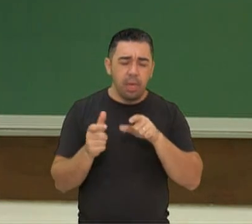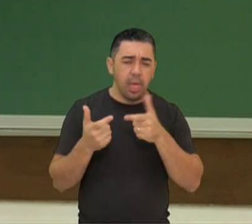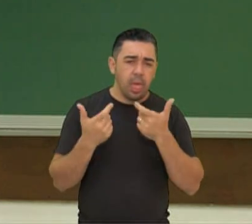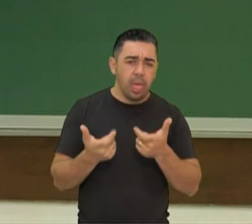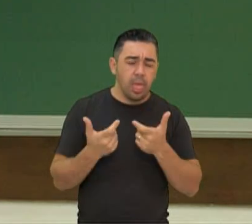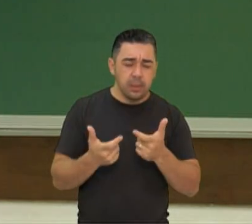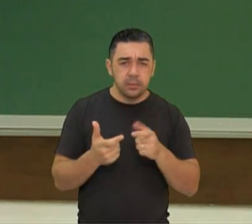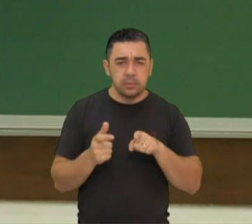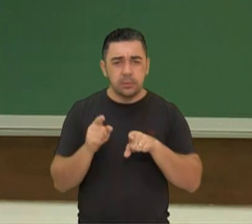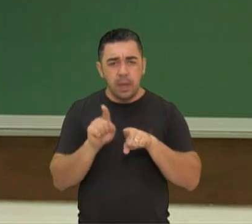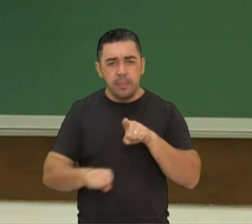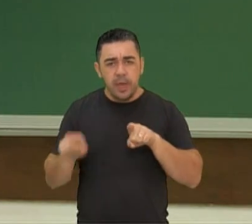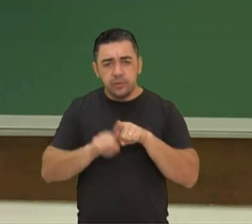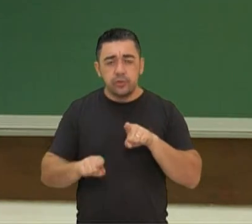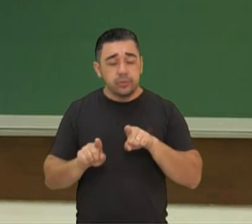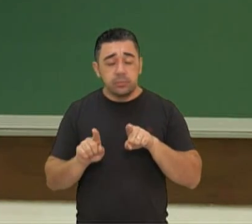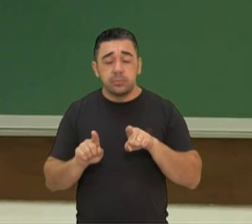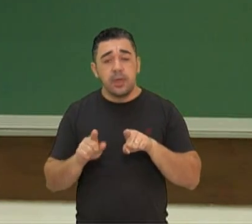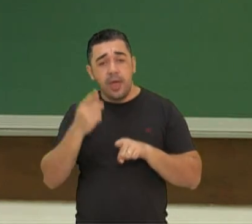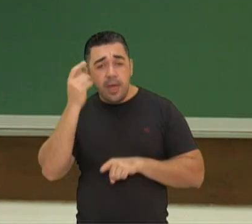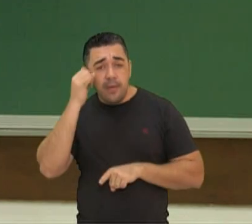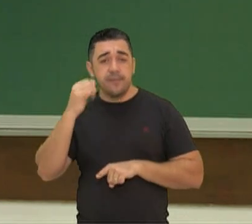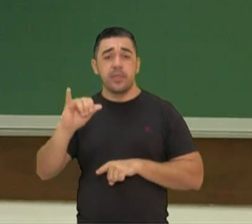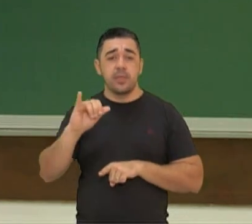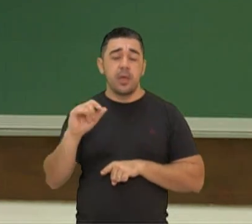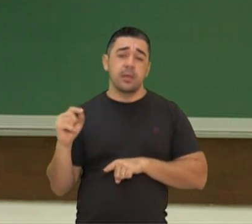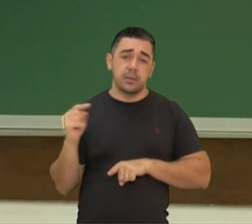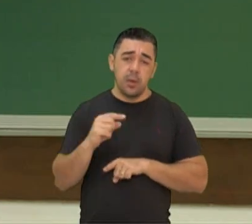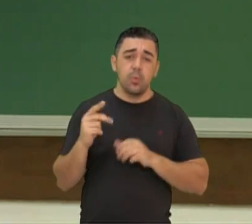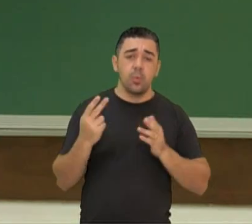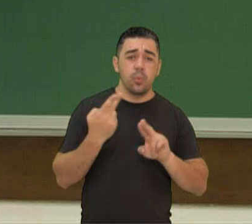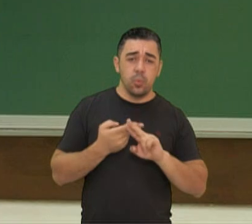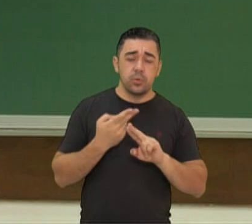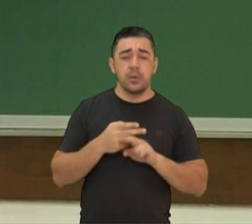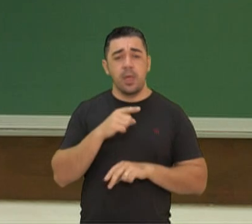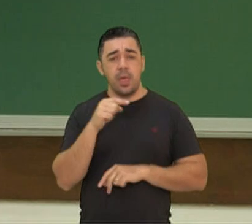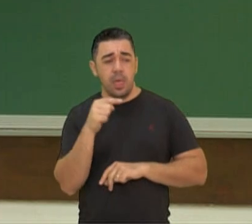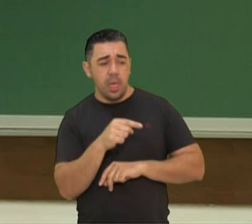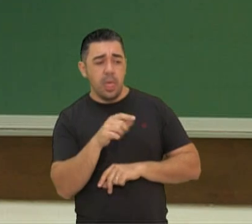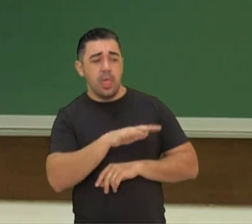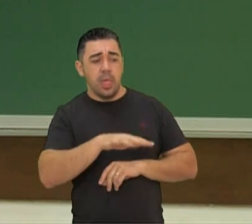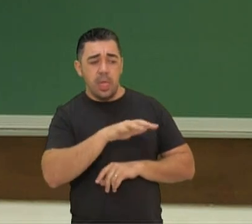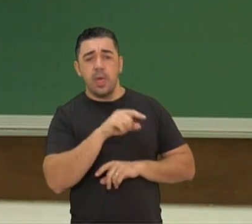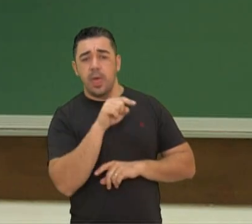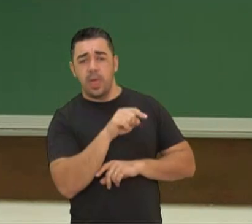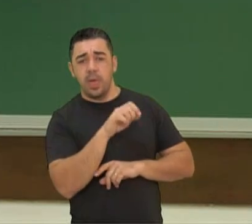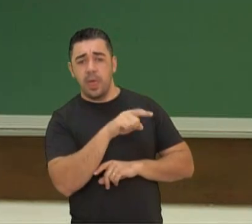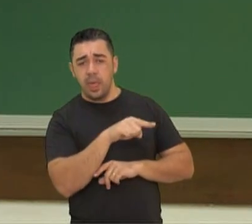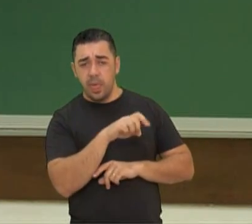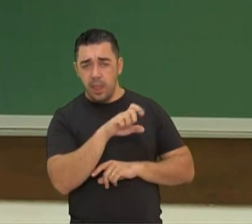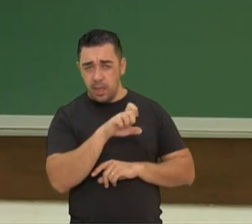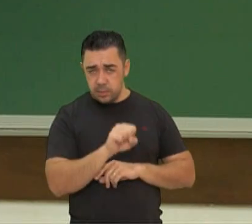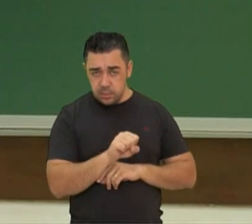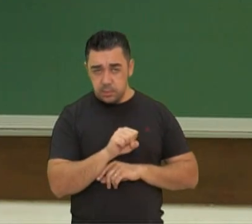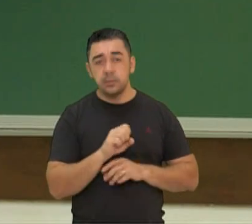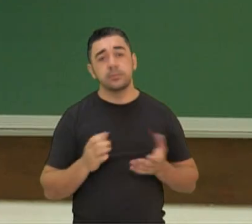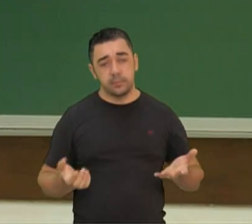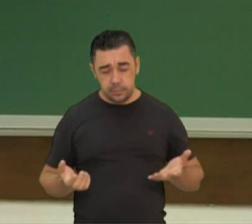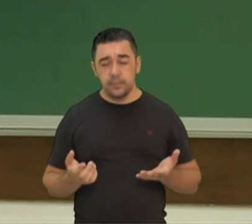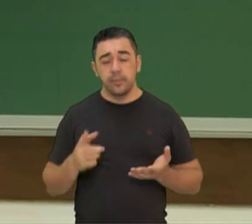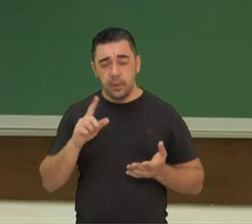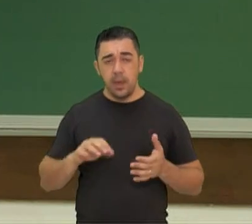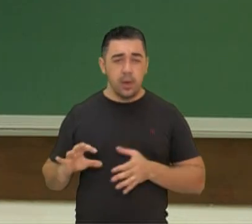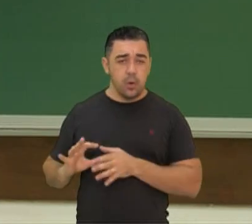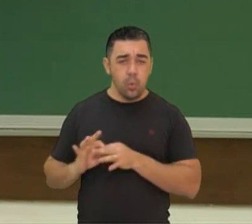que isso tudo nada mais é do que um recurso que diz respeito à